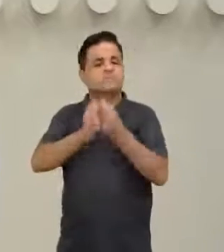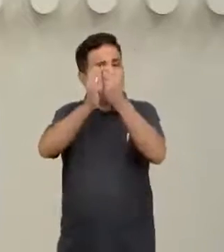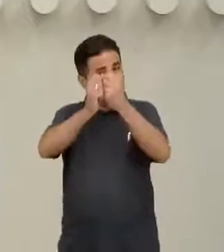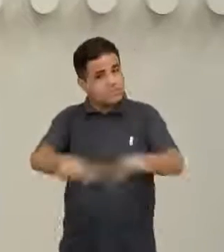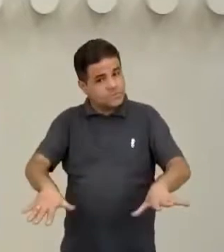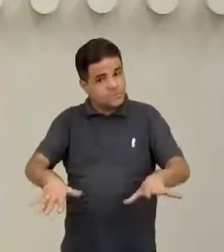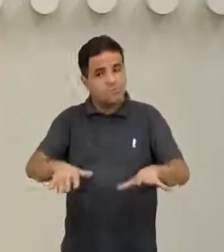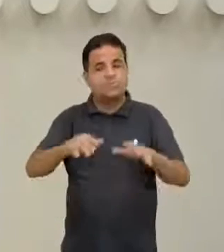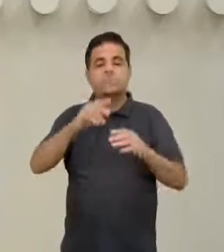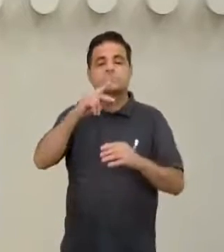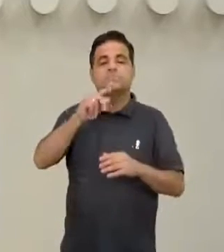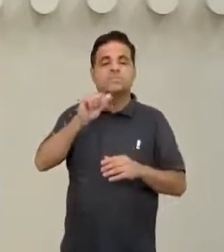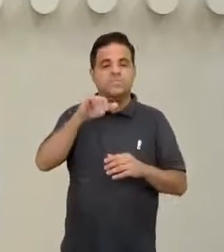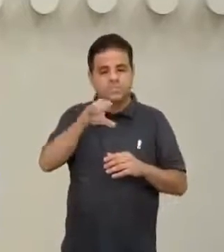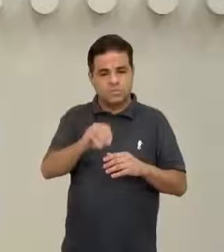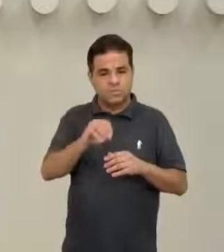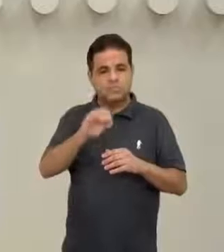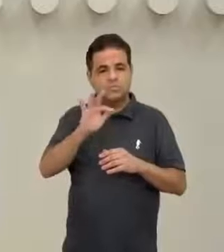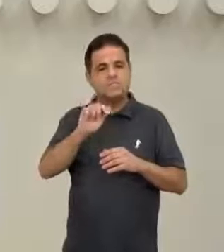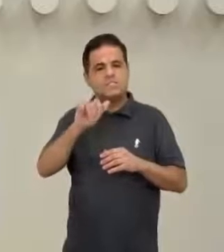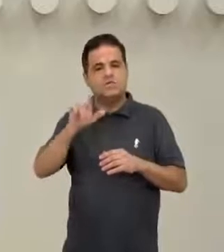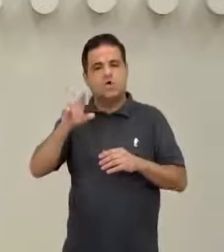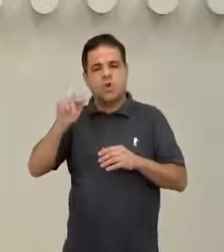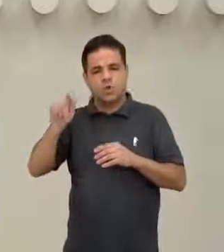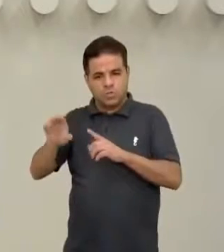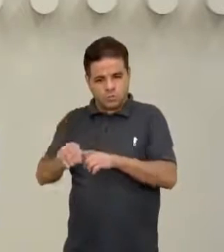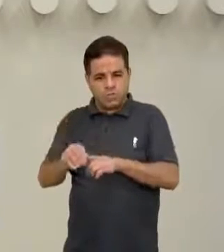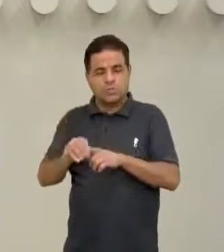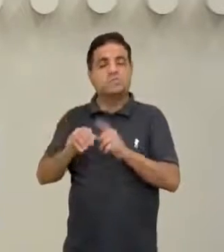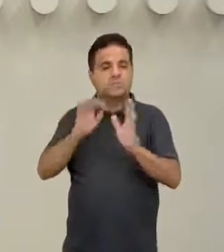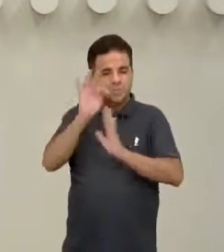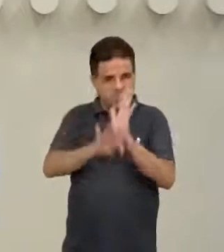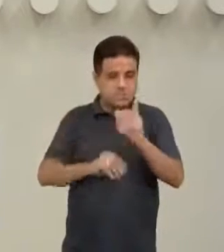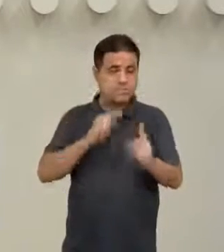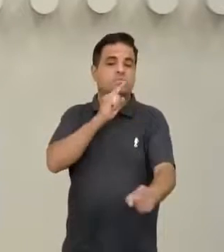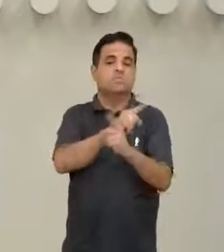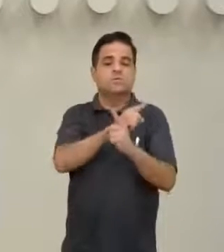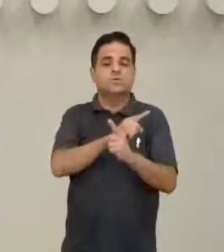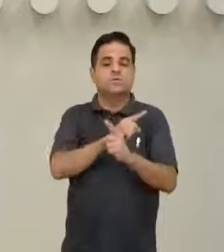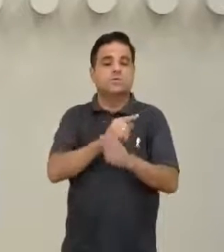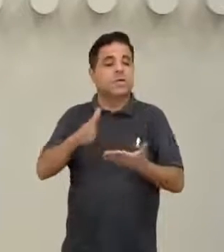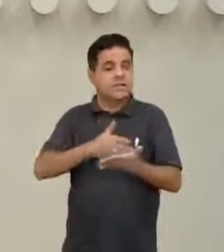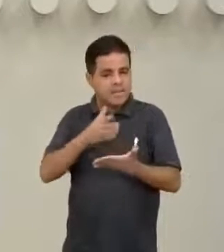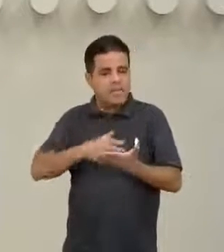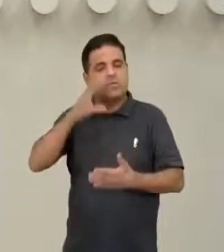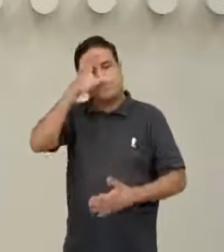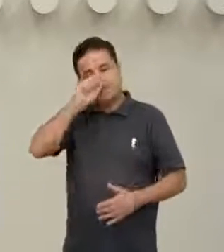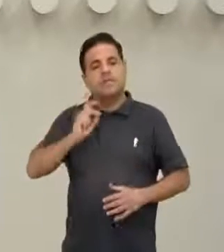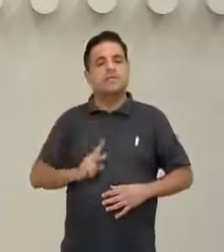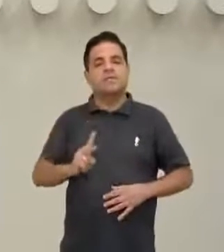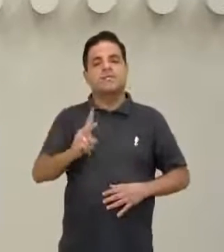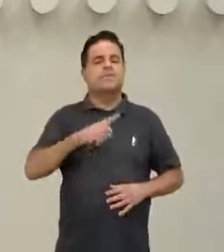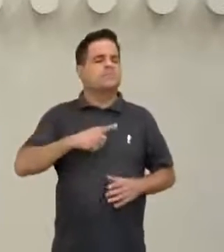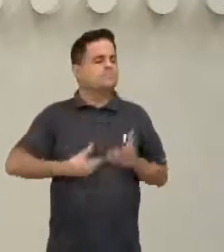prejuízos psicofisiológicos. Então, esse texto você encontra no Caderno Aprender Sempre